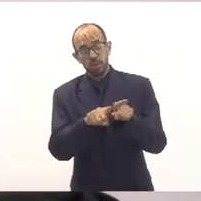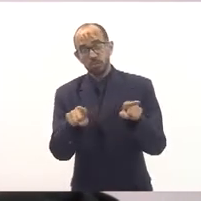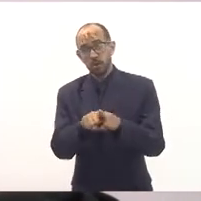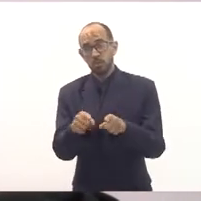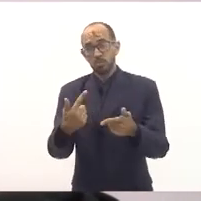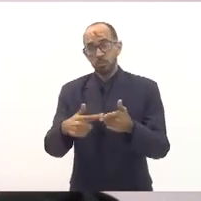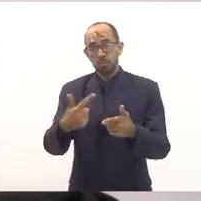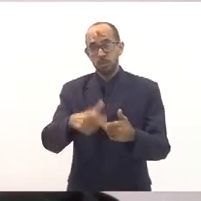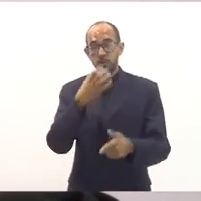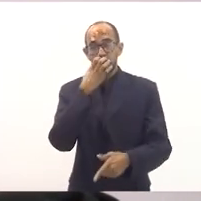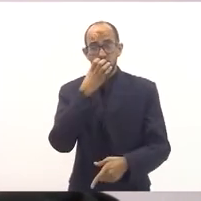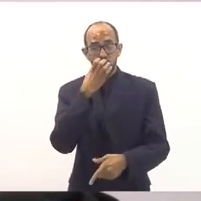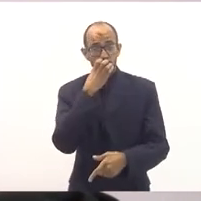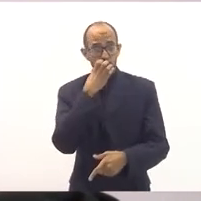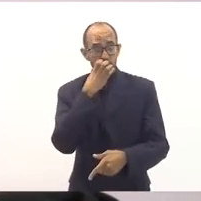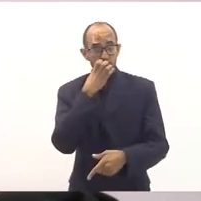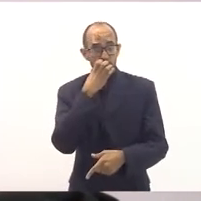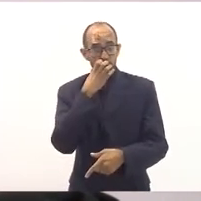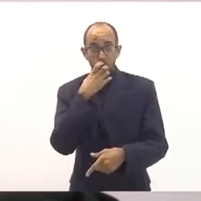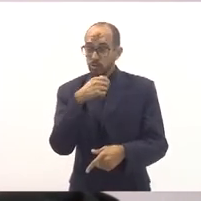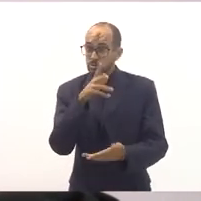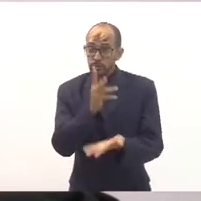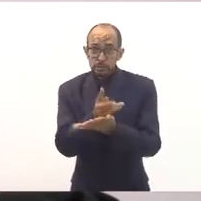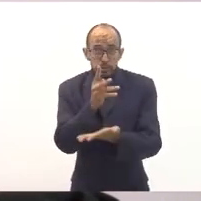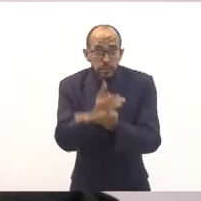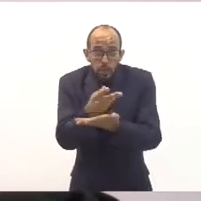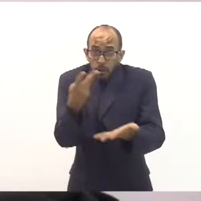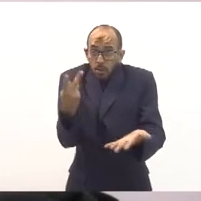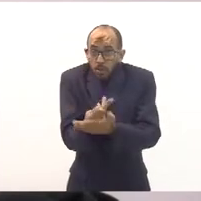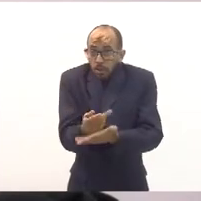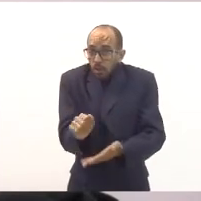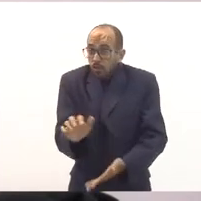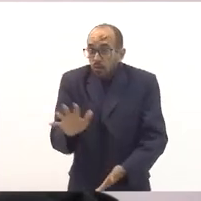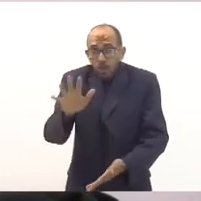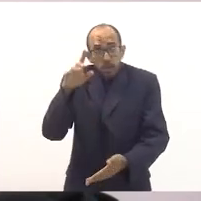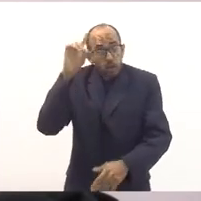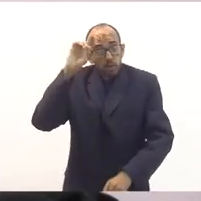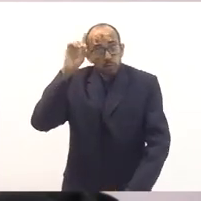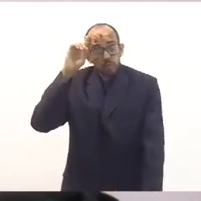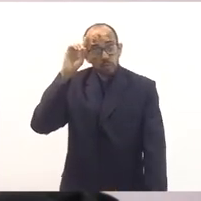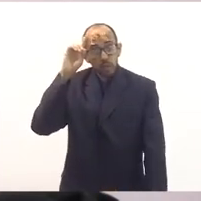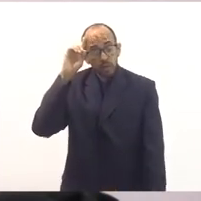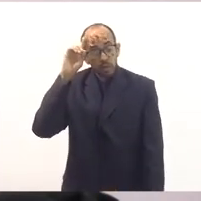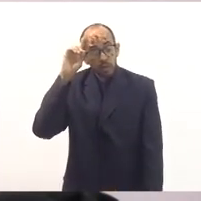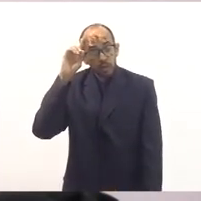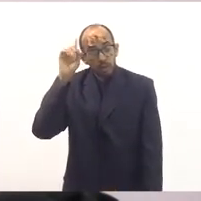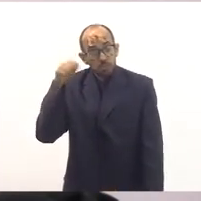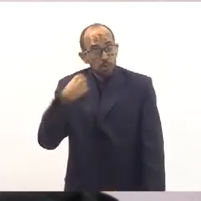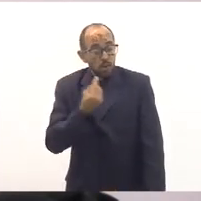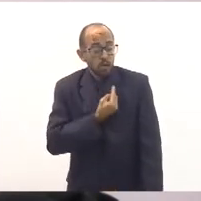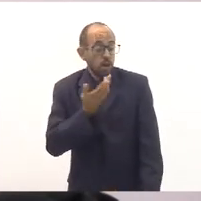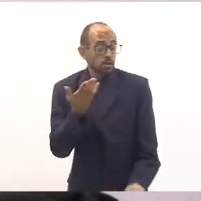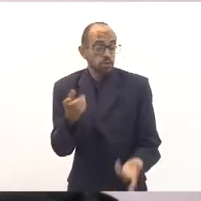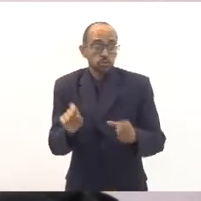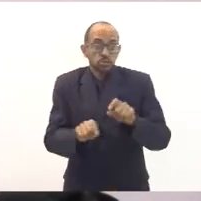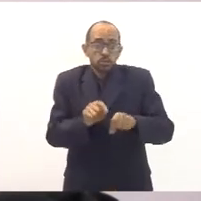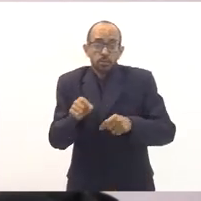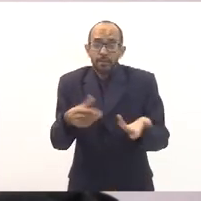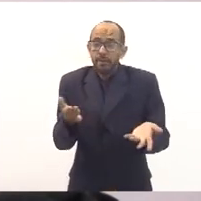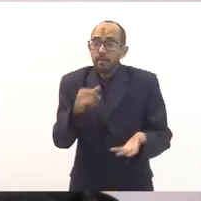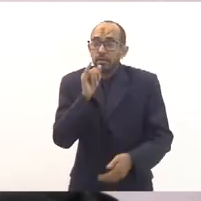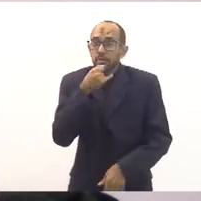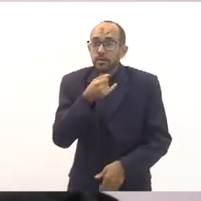cachorro é toda a operação tem isso aí é cotidiano para gente assim é é